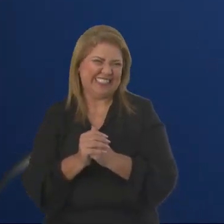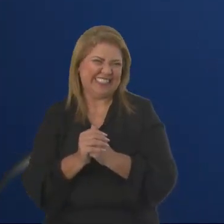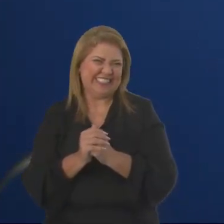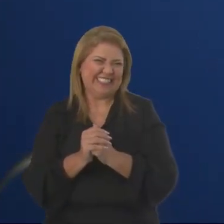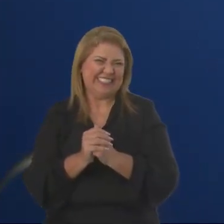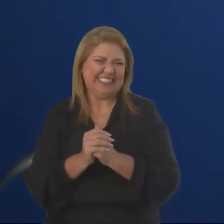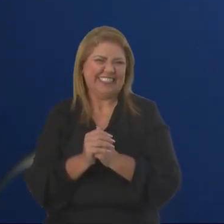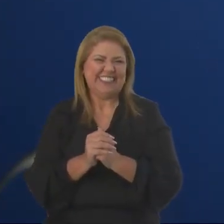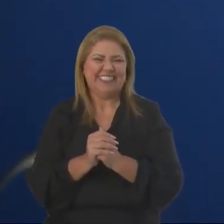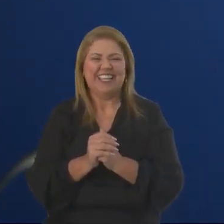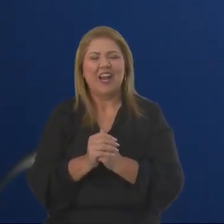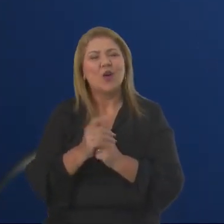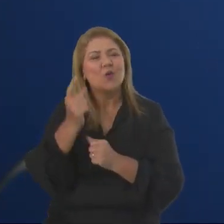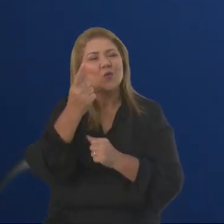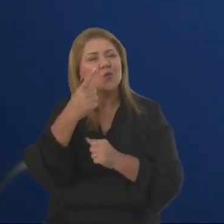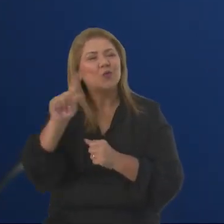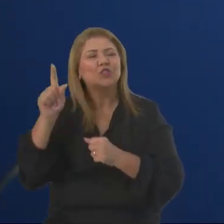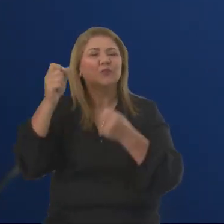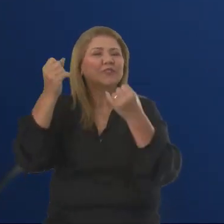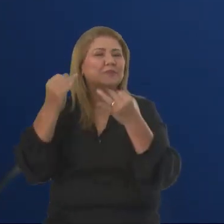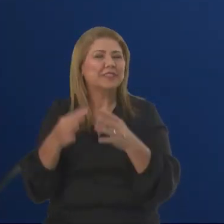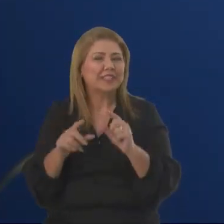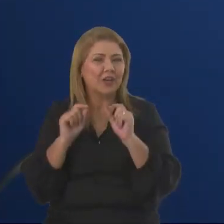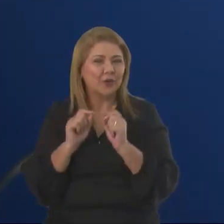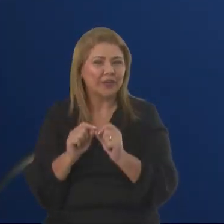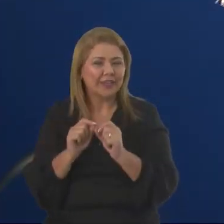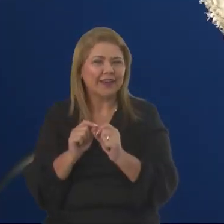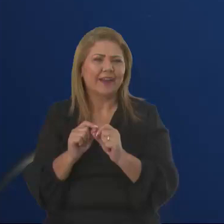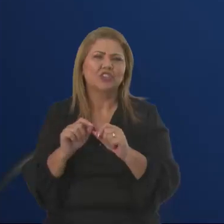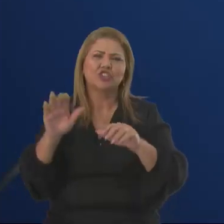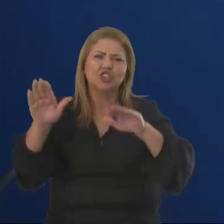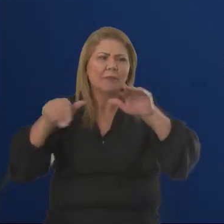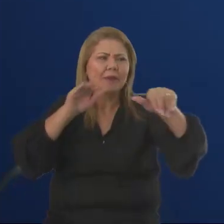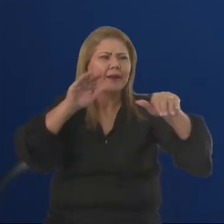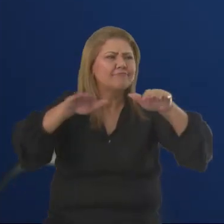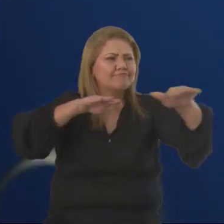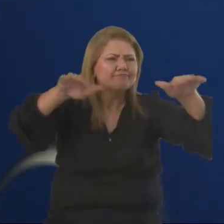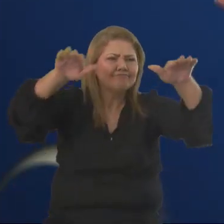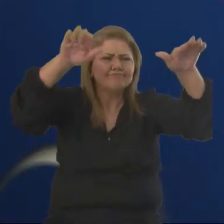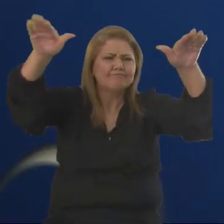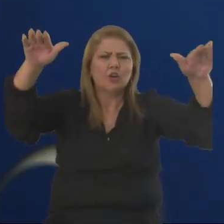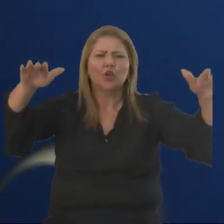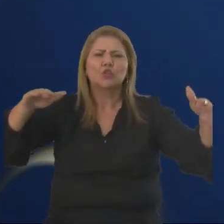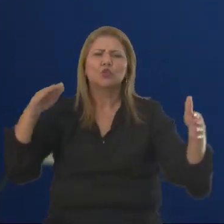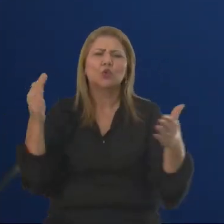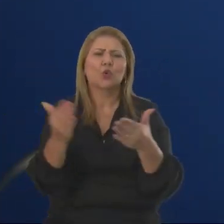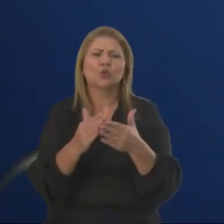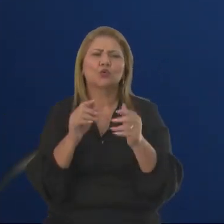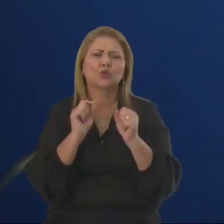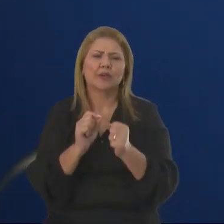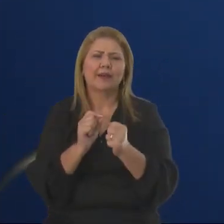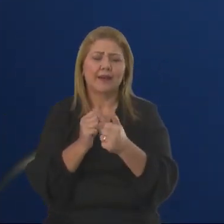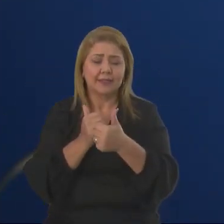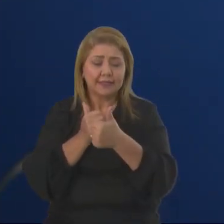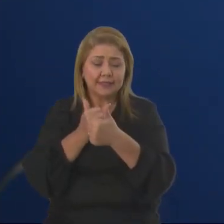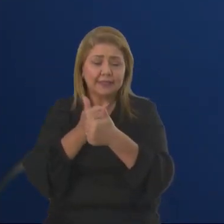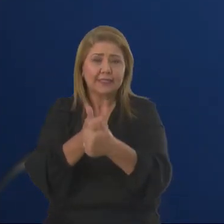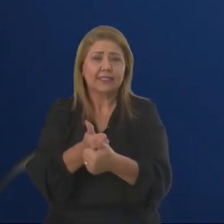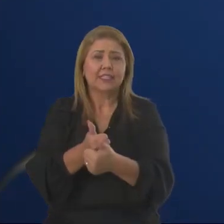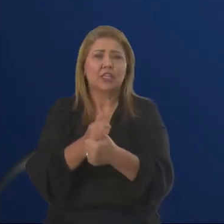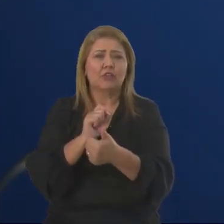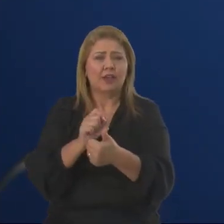E como palavra final, pessoal, eu conclamo a todas, a mim, a vocês, a todas, a seguirmos com disposição,